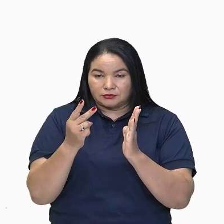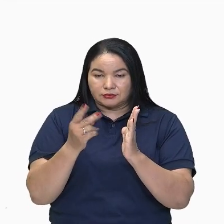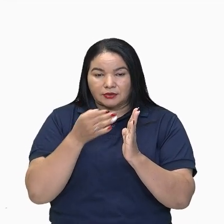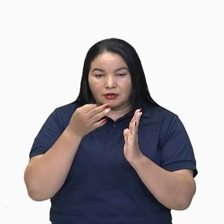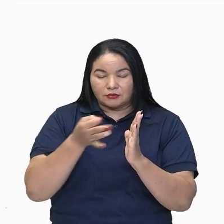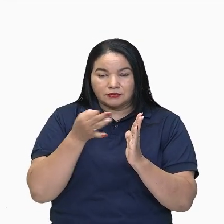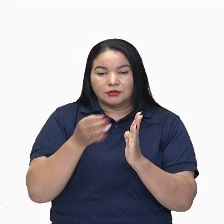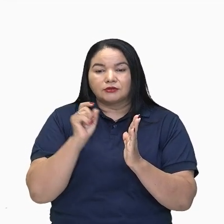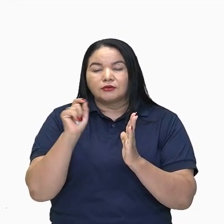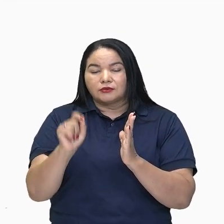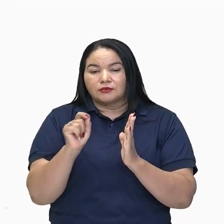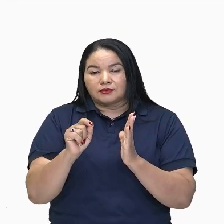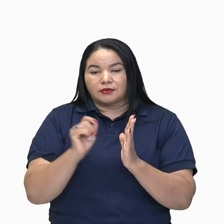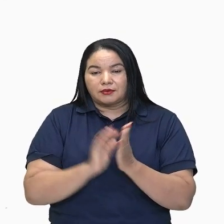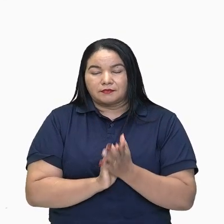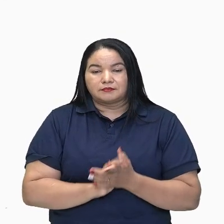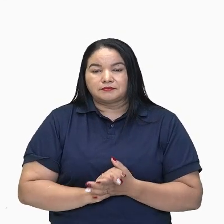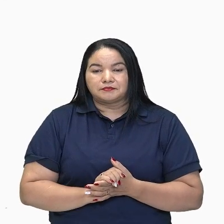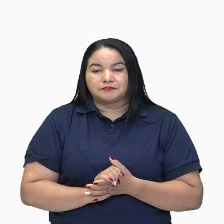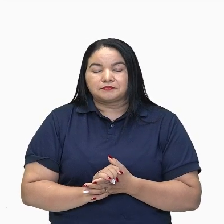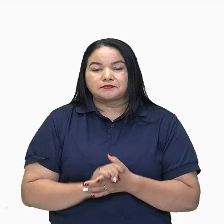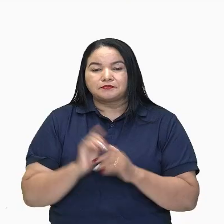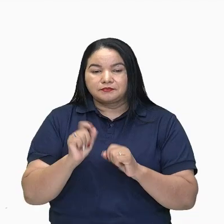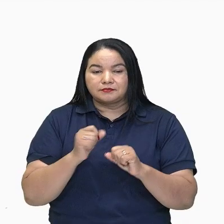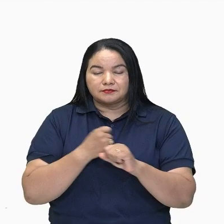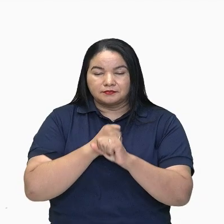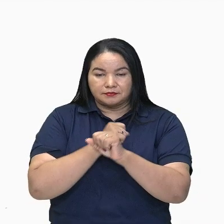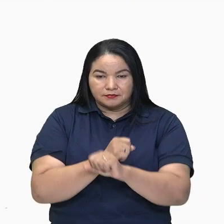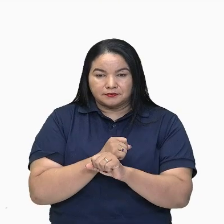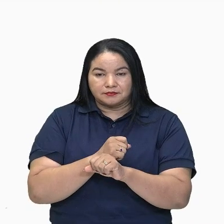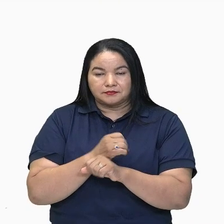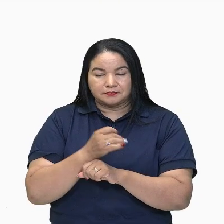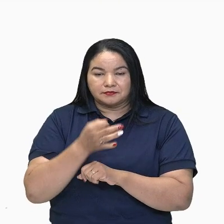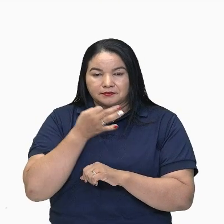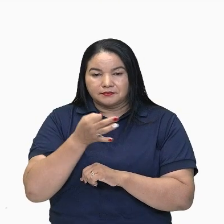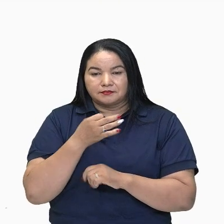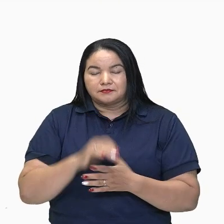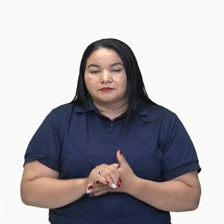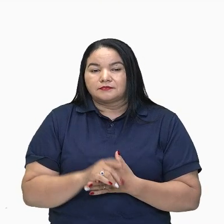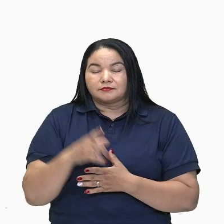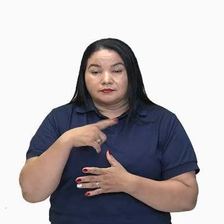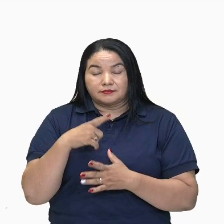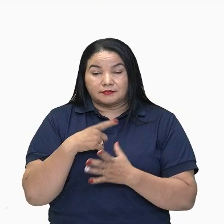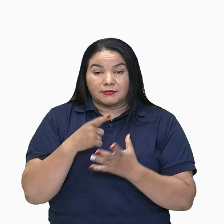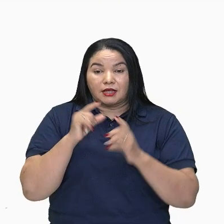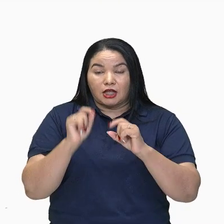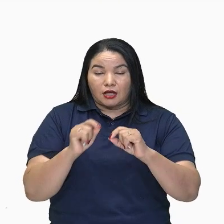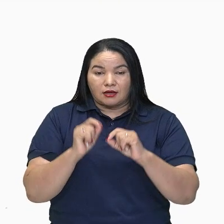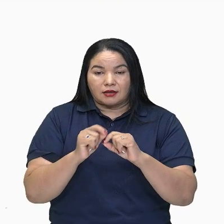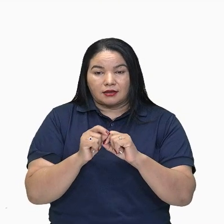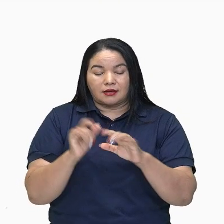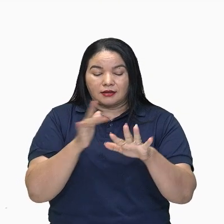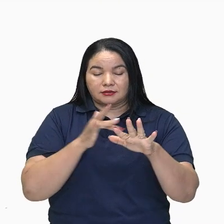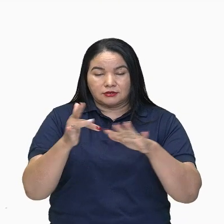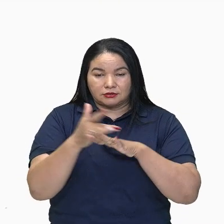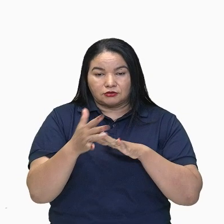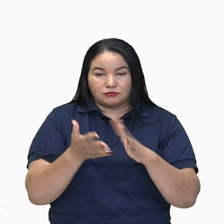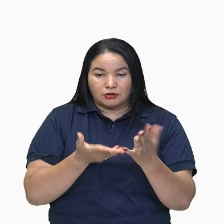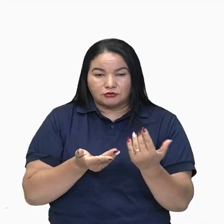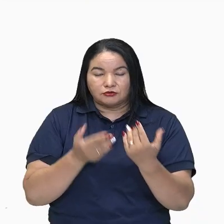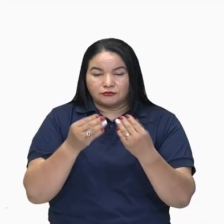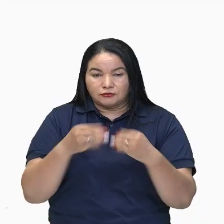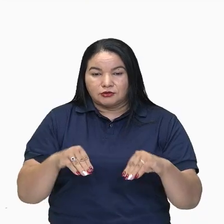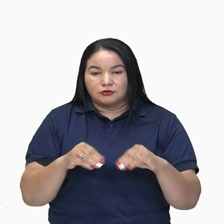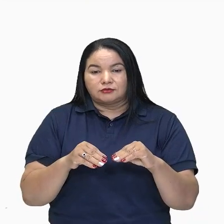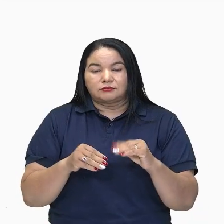para defender o ponto de vista de que as redes sociais têm prejudicado a saúde mental dos jovens. O primeiro argumento,